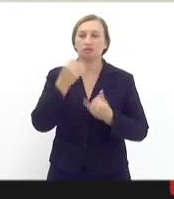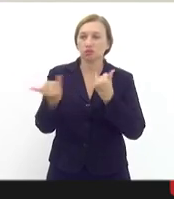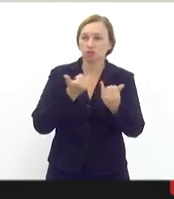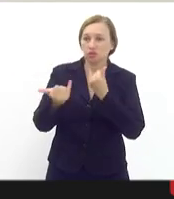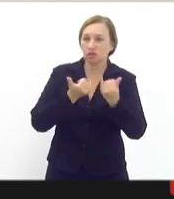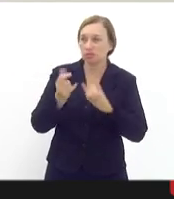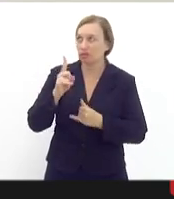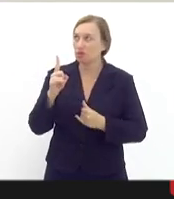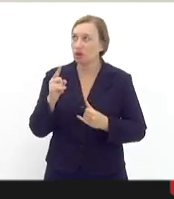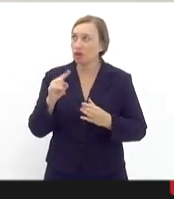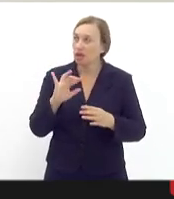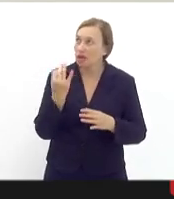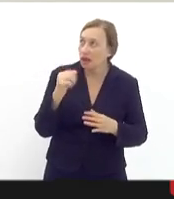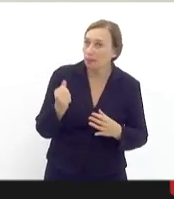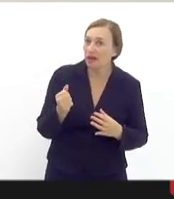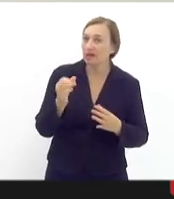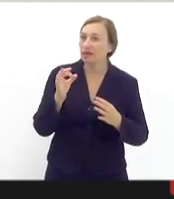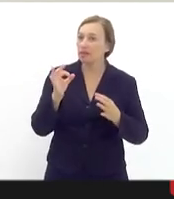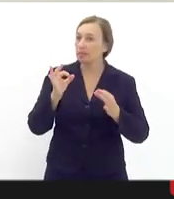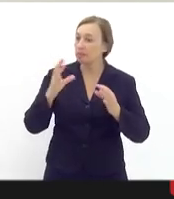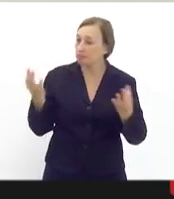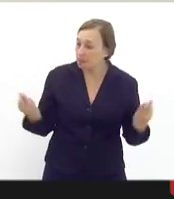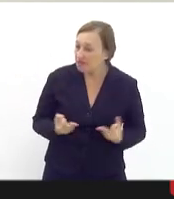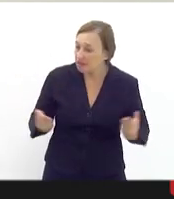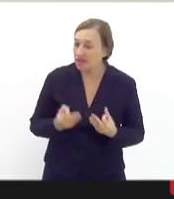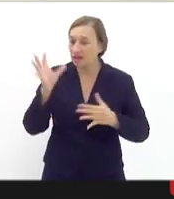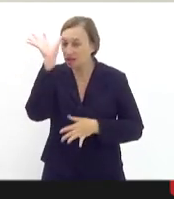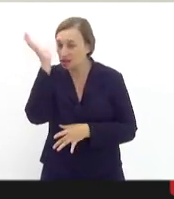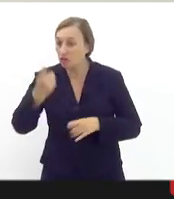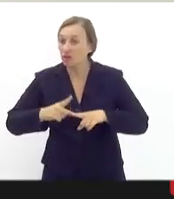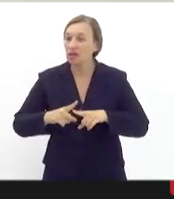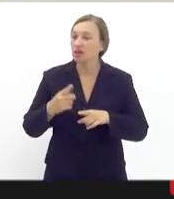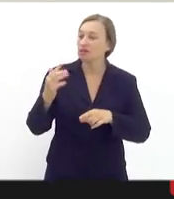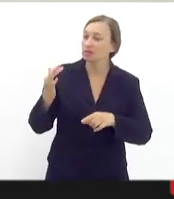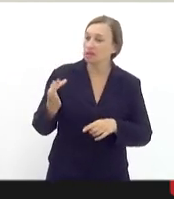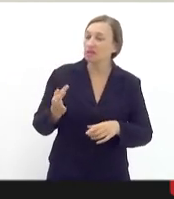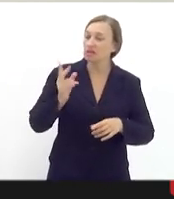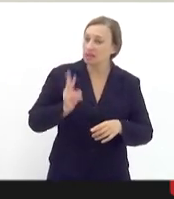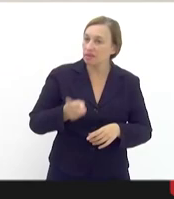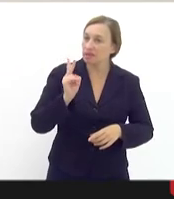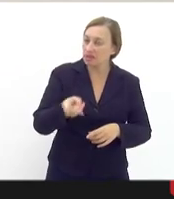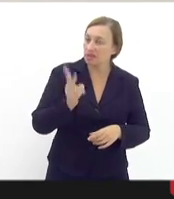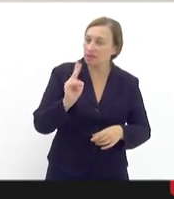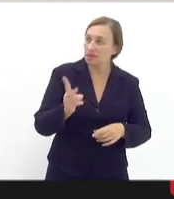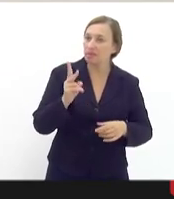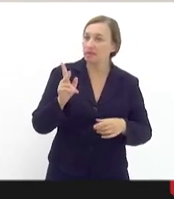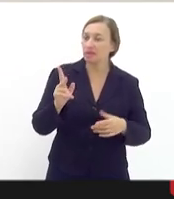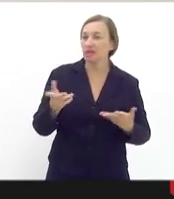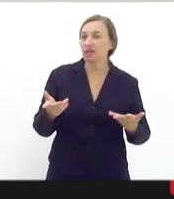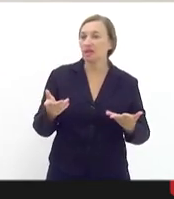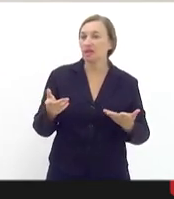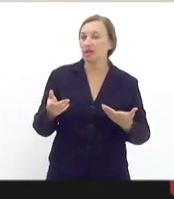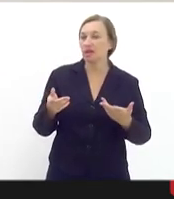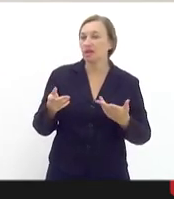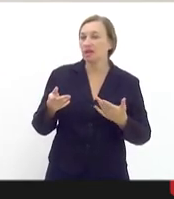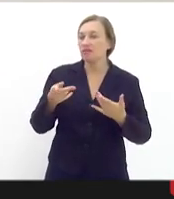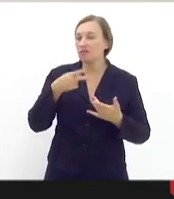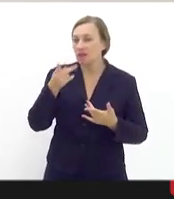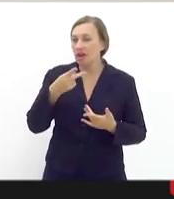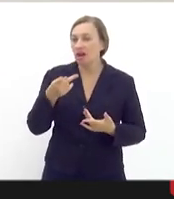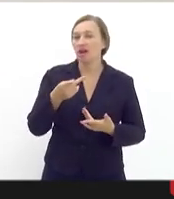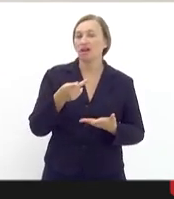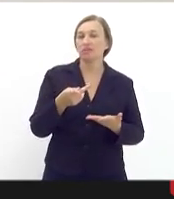campanha midiática que resolve, né? A gente tem que estar sempre colocando, sempre atento, e tenho certeza